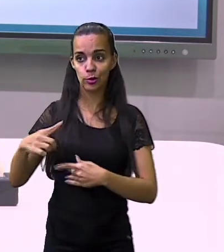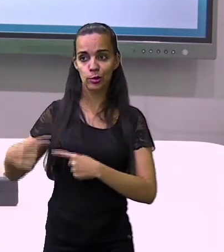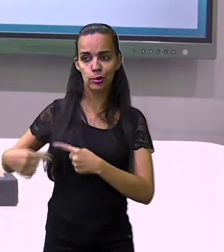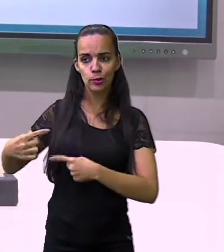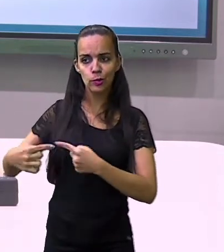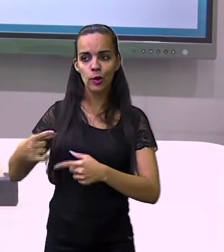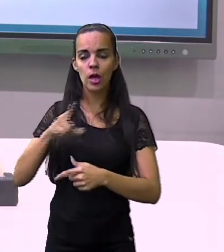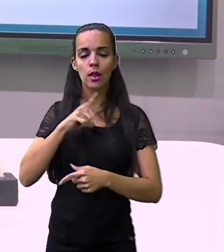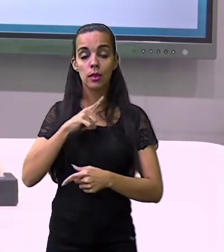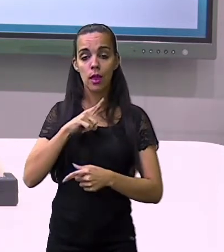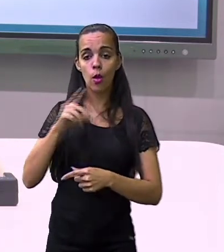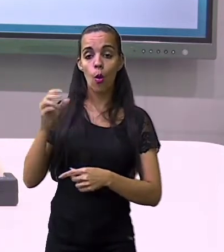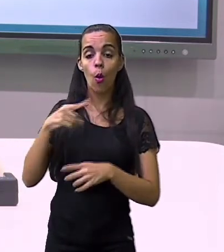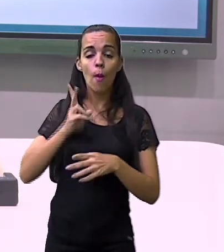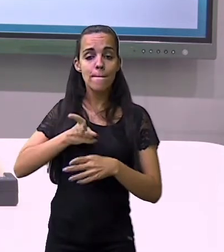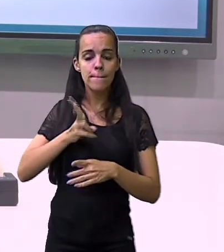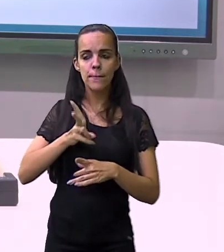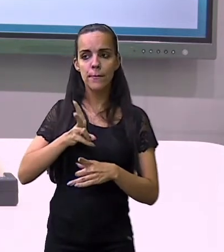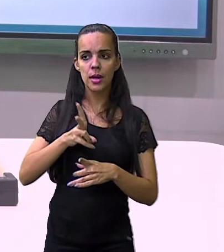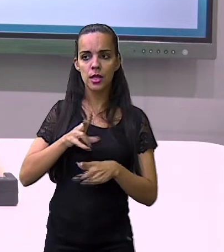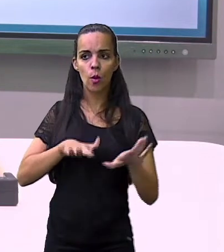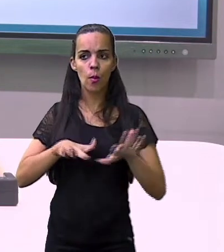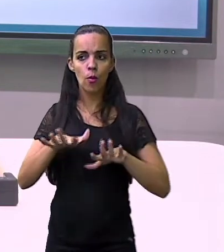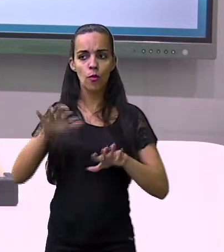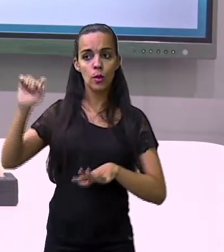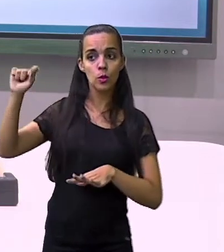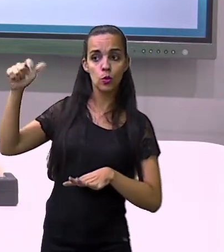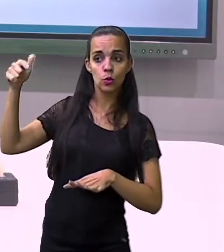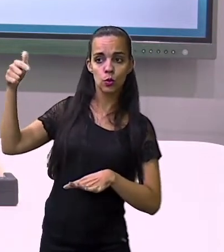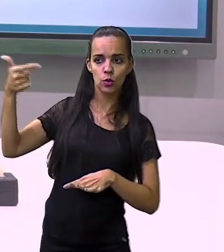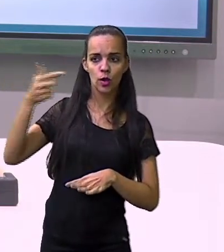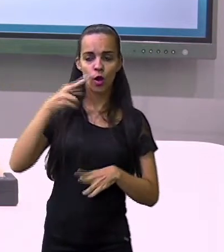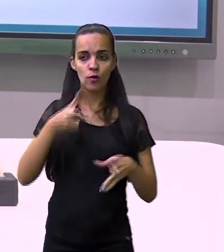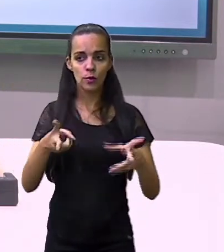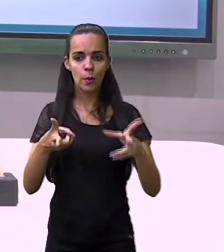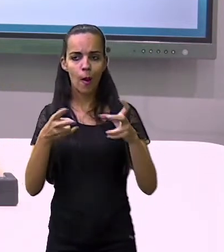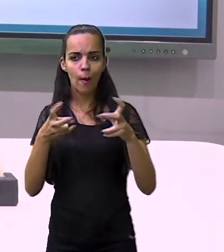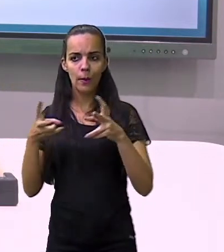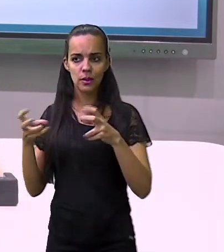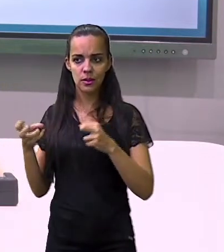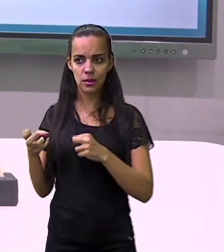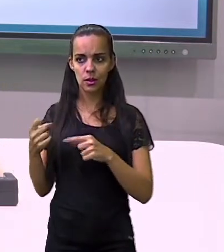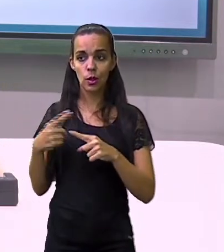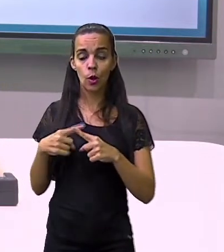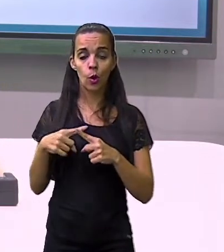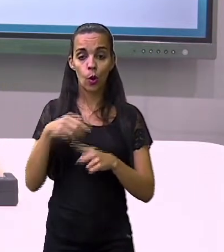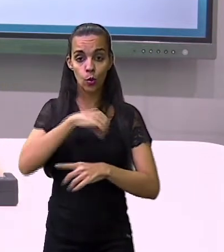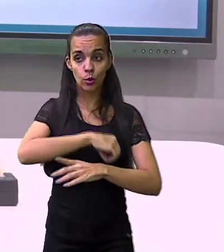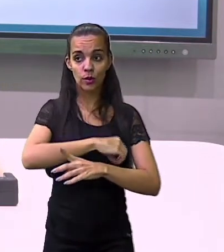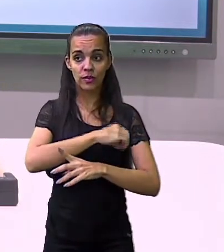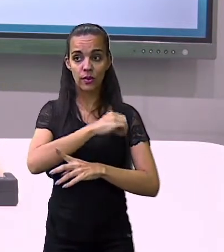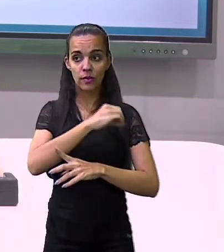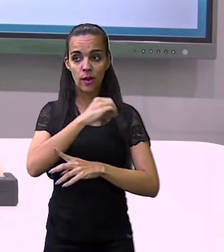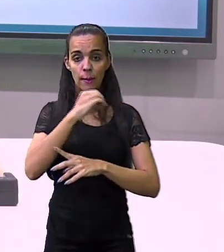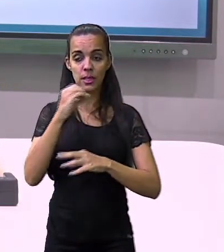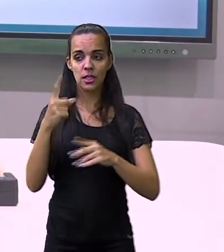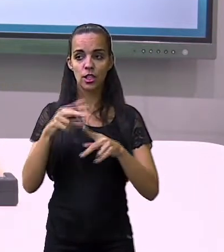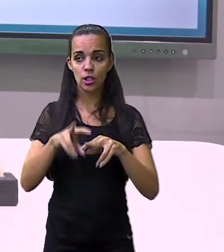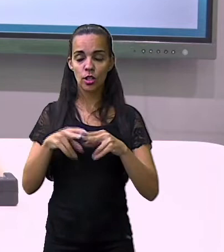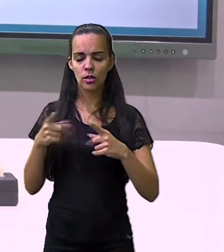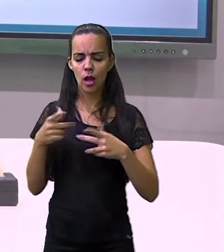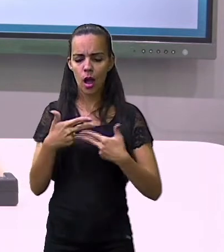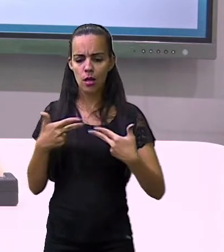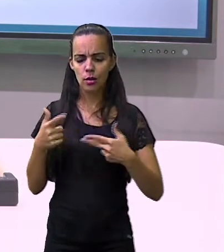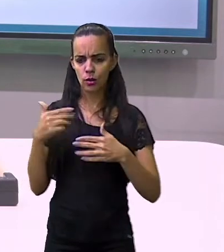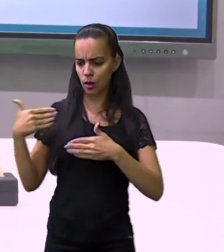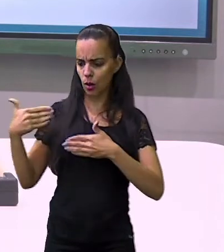mesmo movimento do Sol, isso acontece. Você consegue perceber que o Sol ele vai passando e de acordo com que ele vai